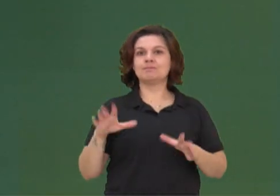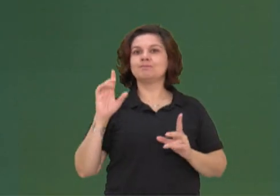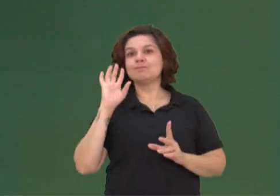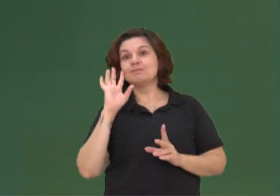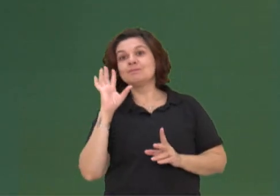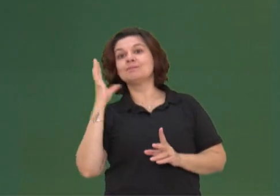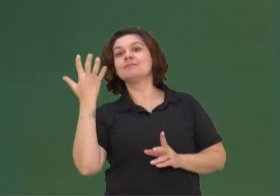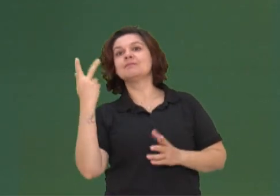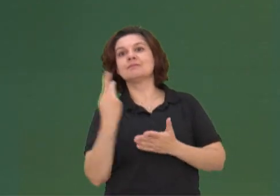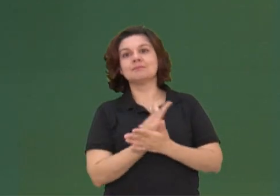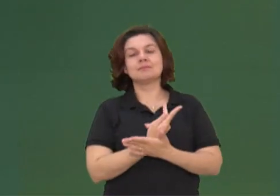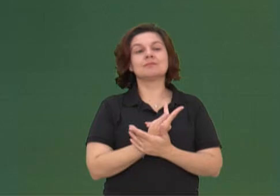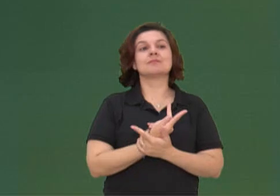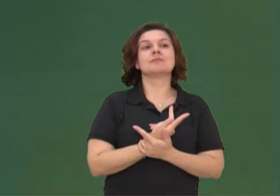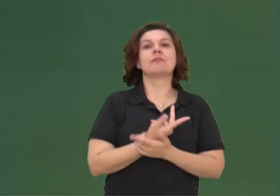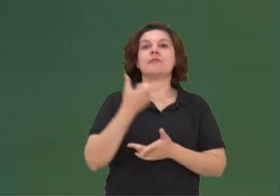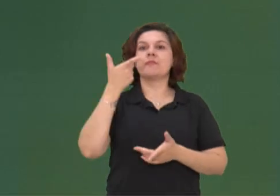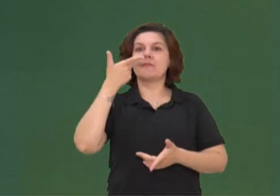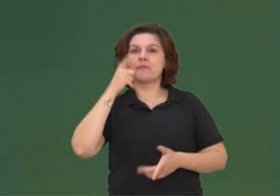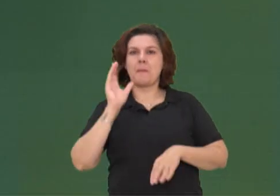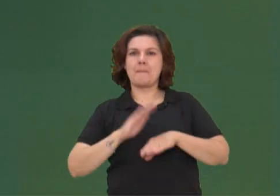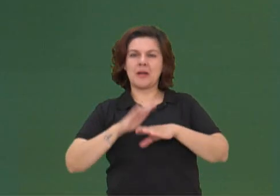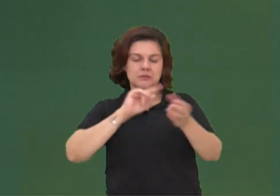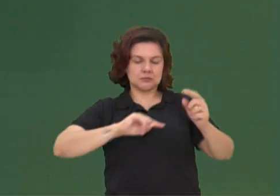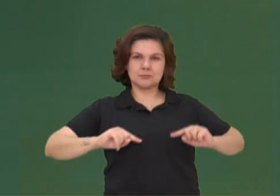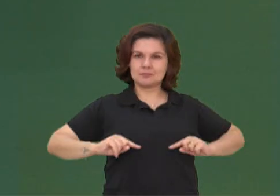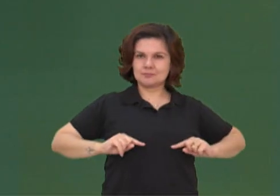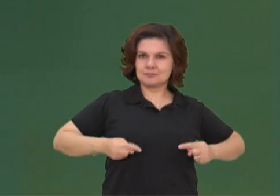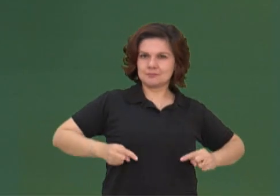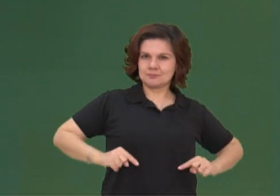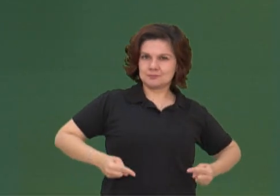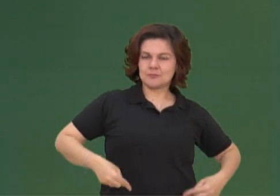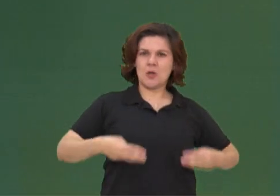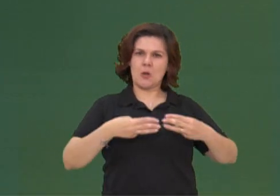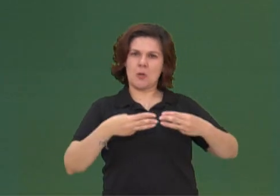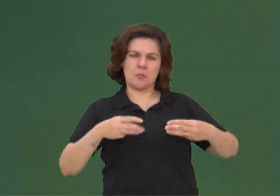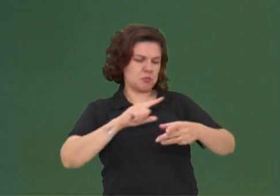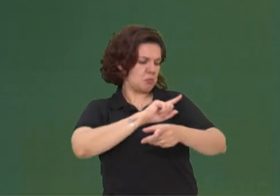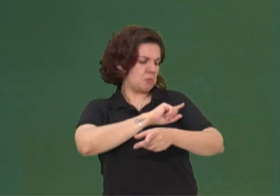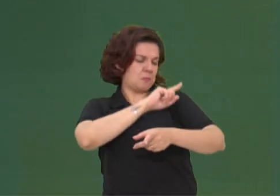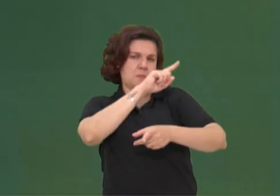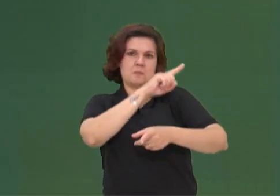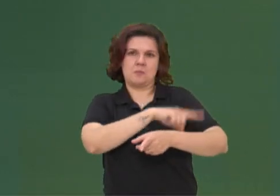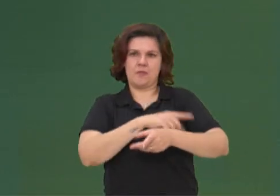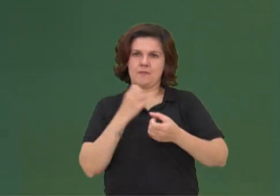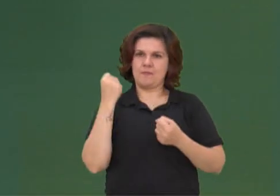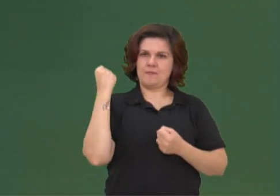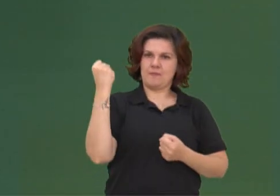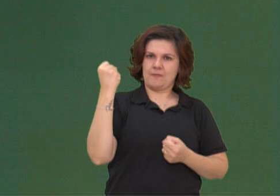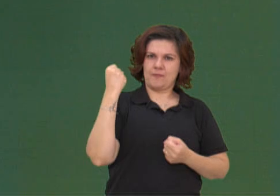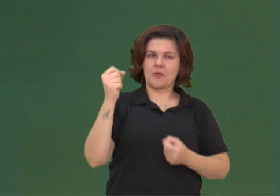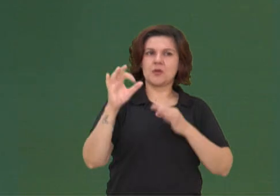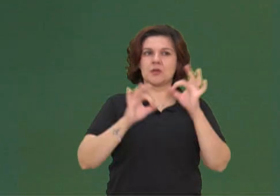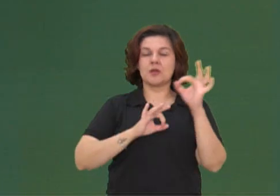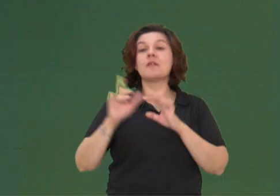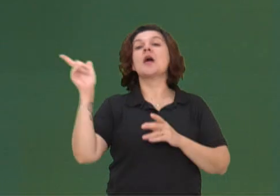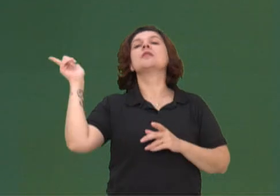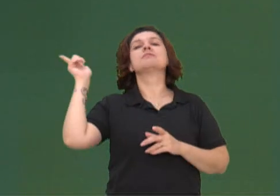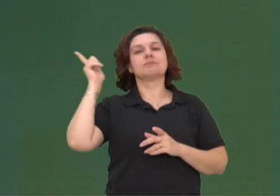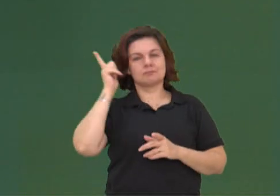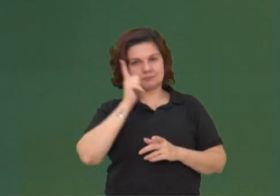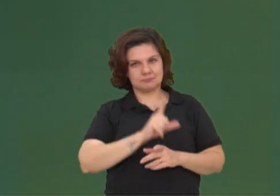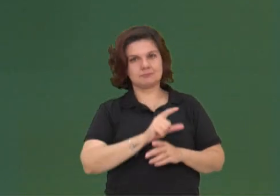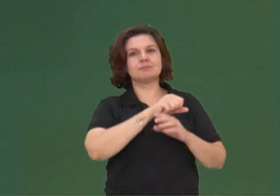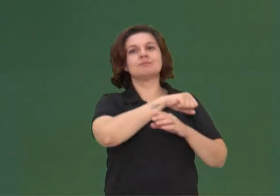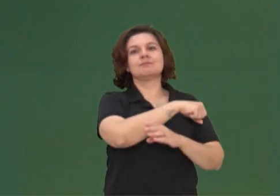ter ali uma definição maior ali, você vai ter músculos mais fortes, mais preparados e, consequentemente, você vai conseguir fazer ali